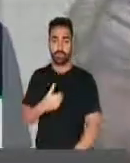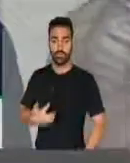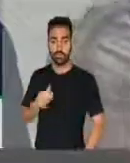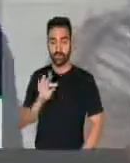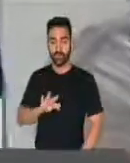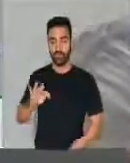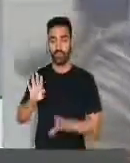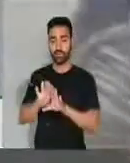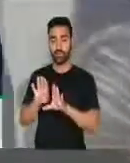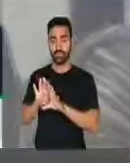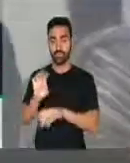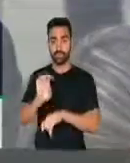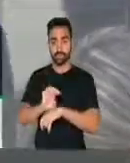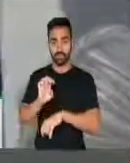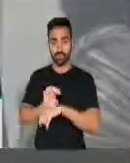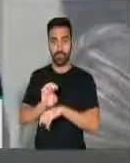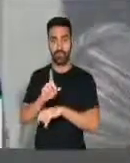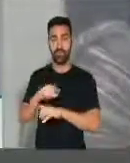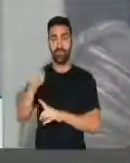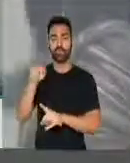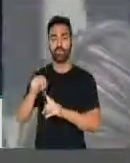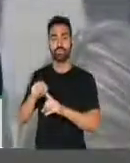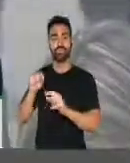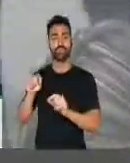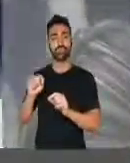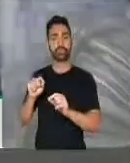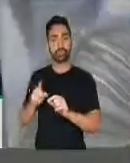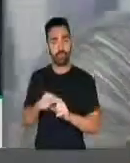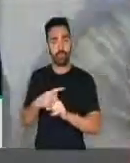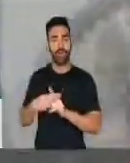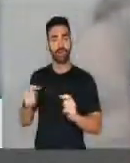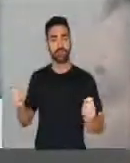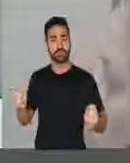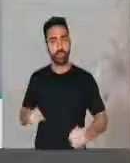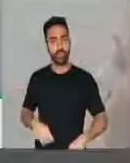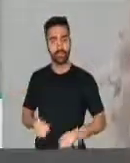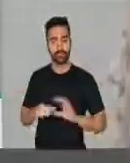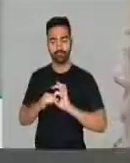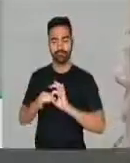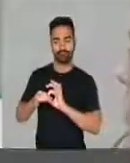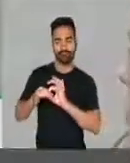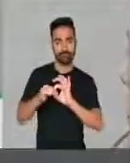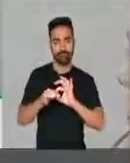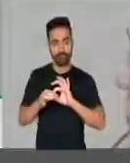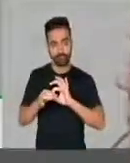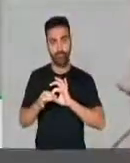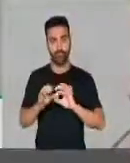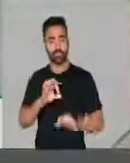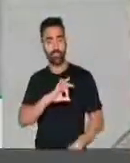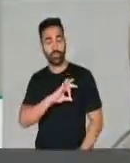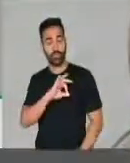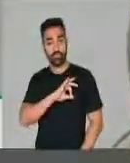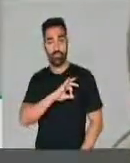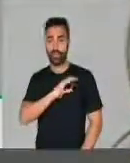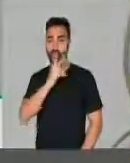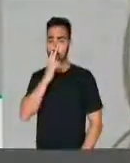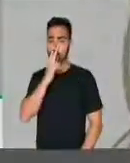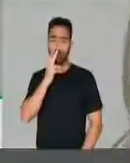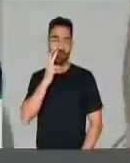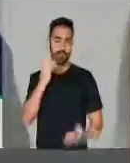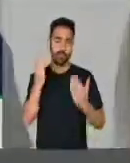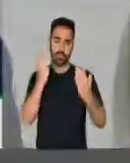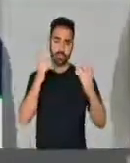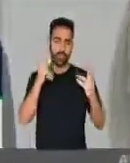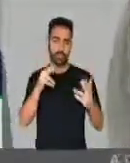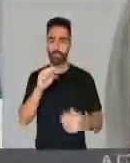e estaduais. Visa aparelhar, capacitar e integrar as forças policiais. É uma espécie do SUS